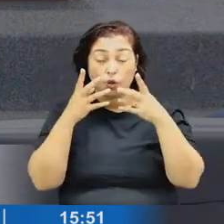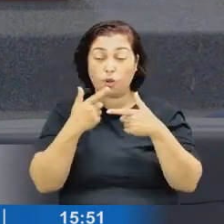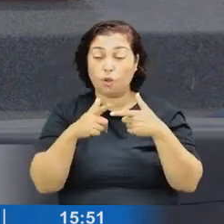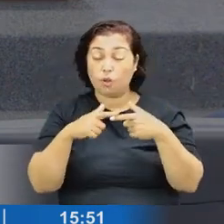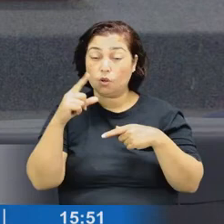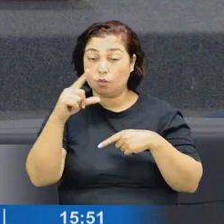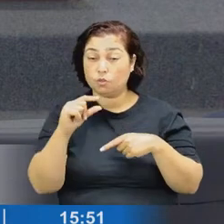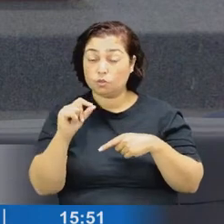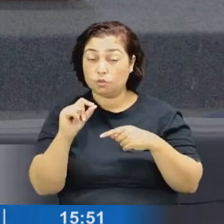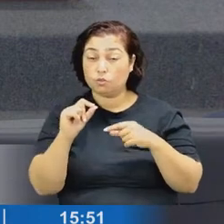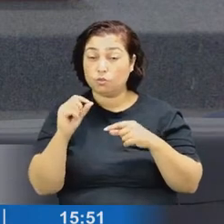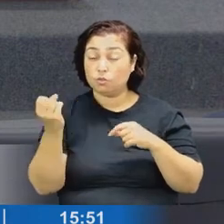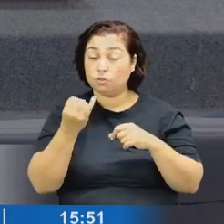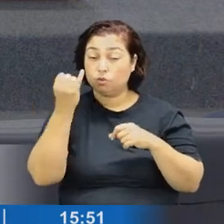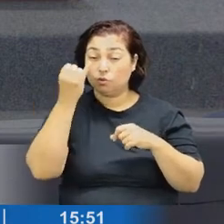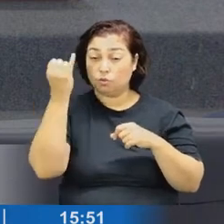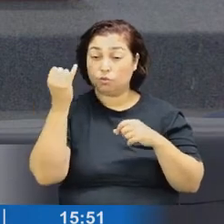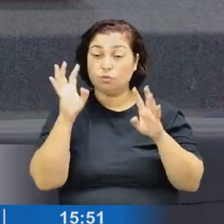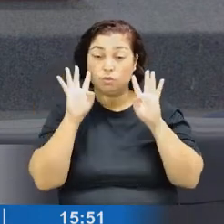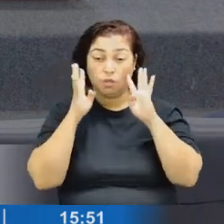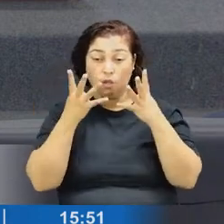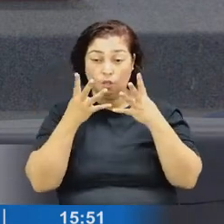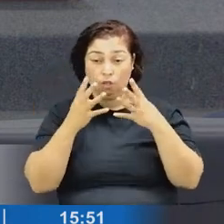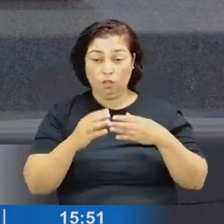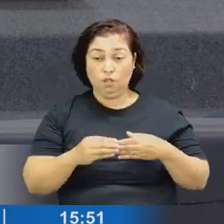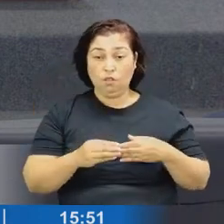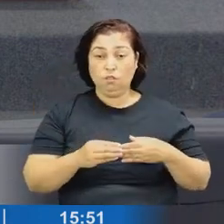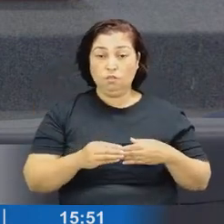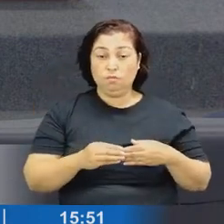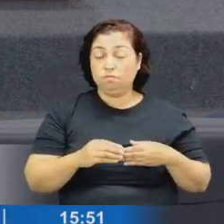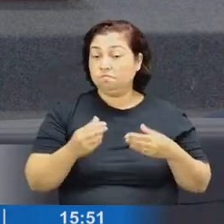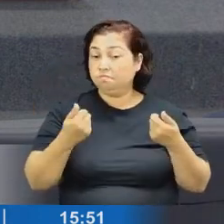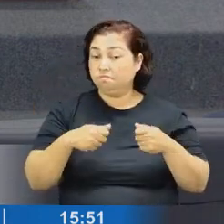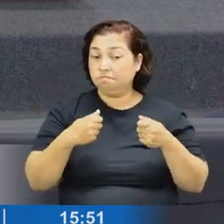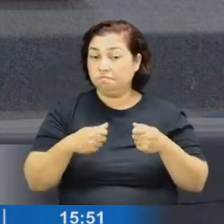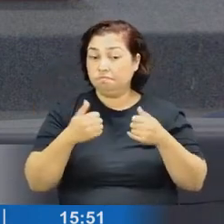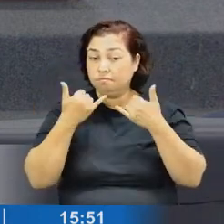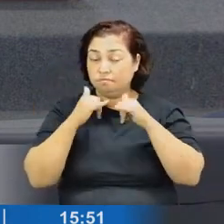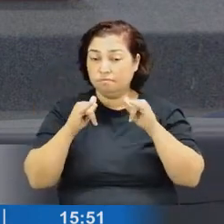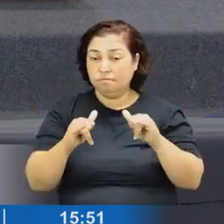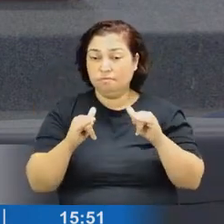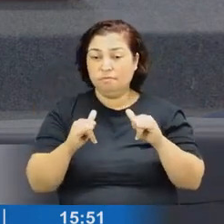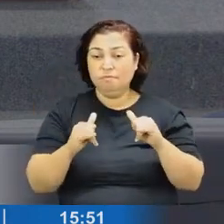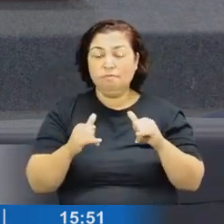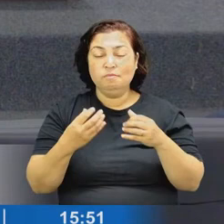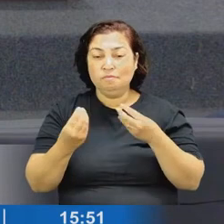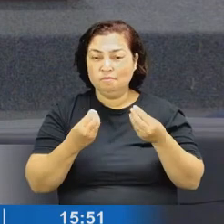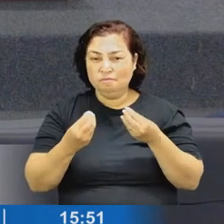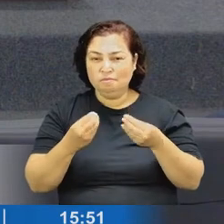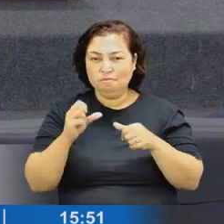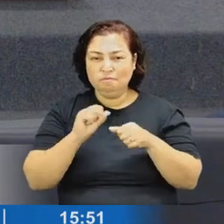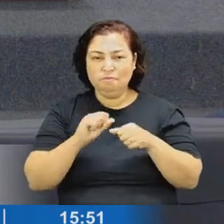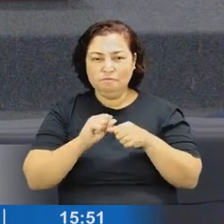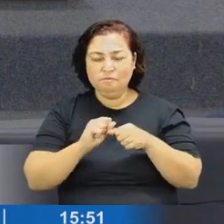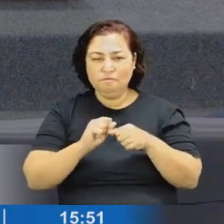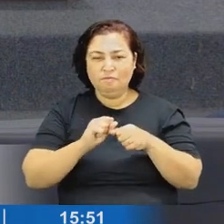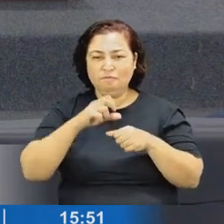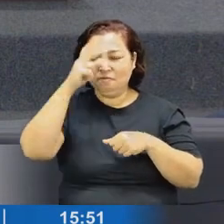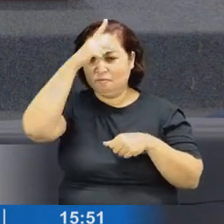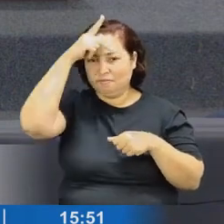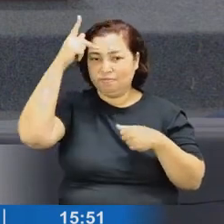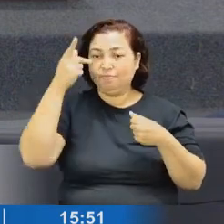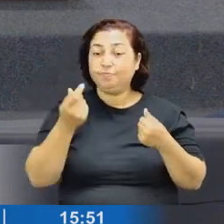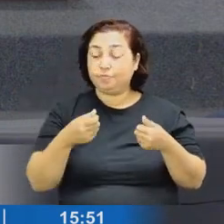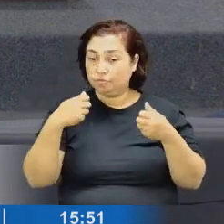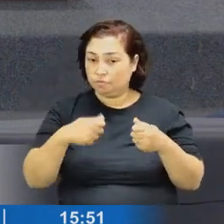eleitoralmente vamos dizer assim vai resolver beleza mas às vezes nem precisa divulgar tanto alguma ação que ele fez para um público que não dá voto